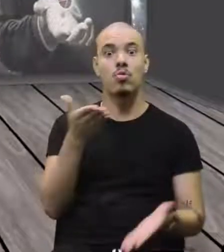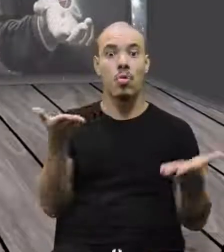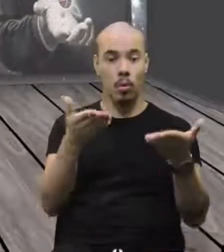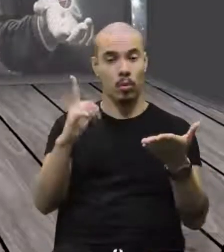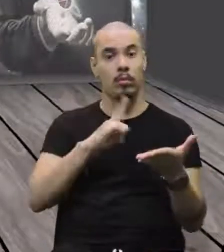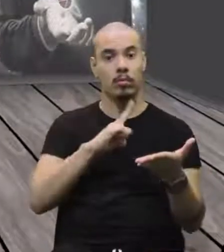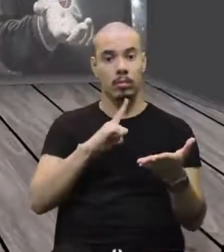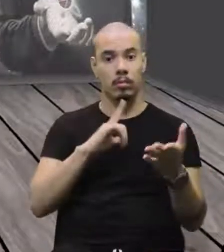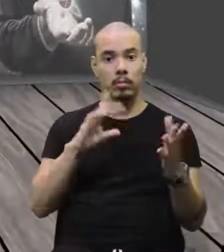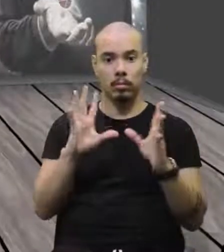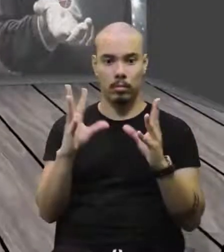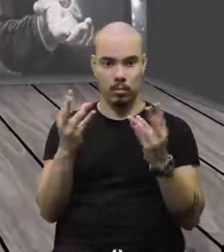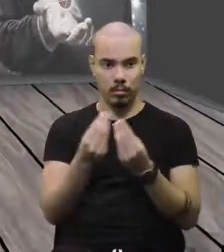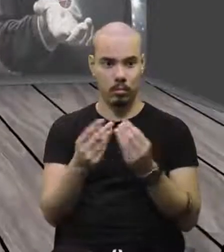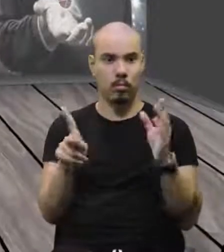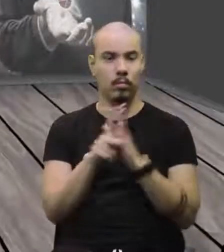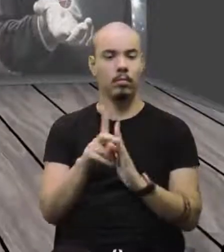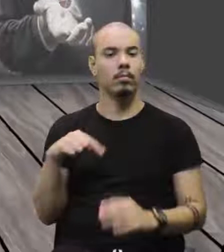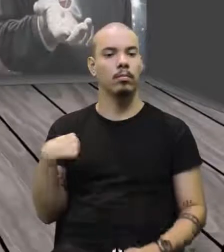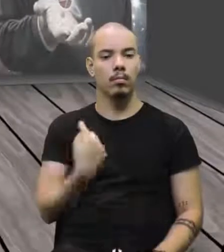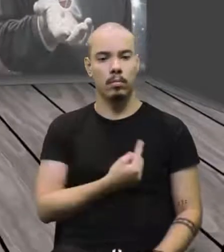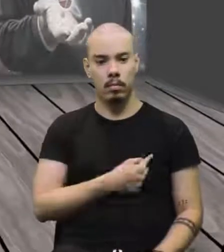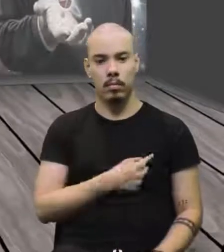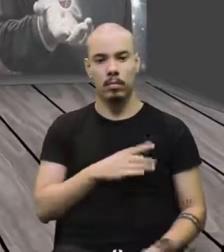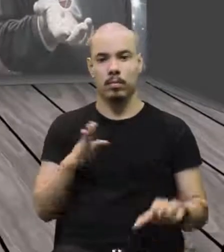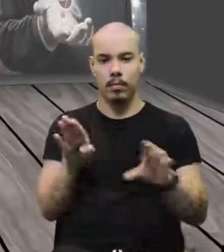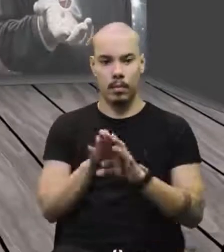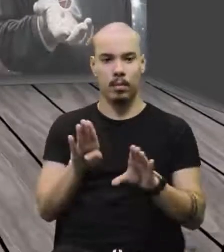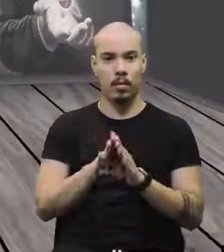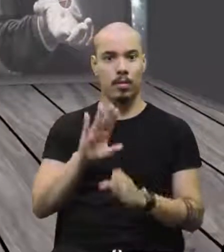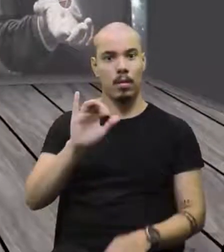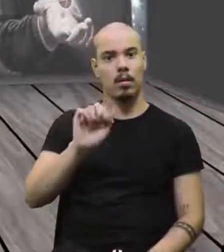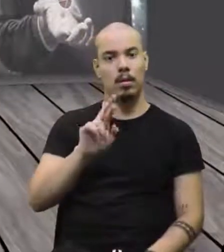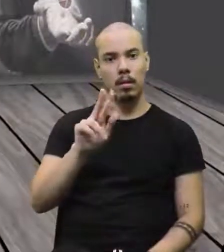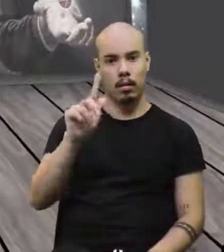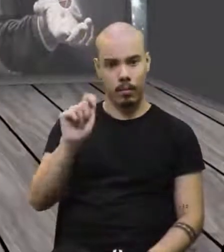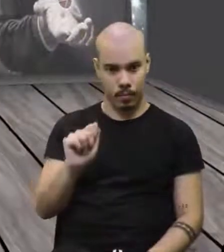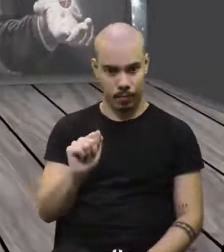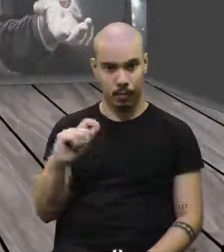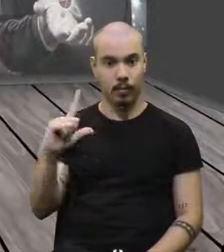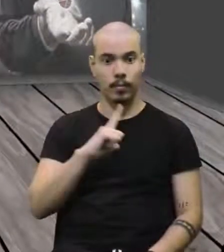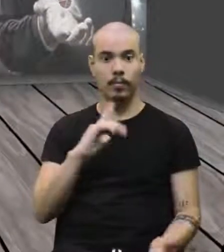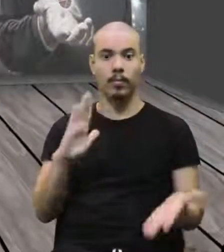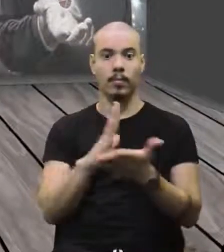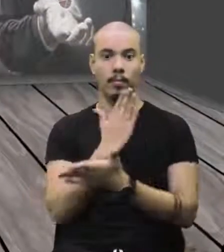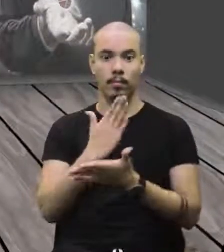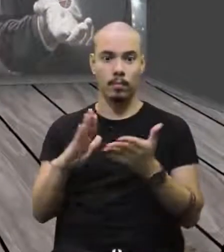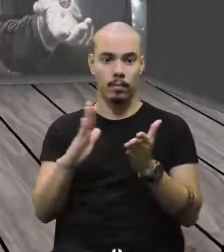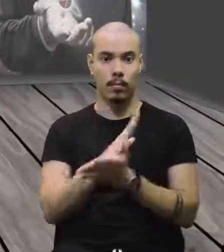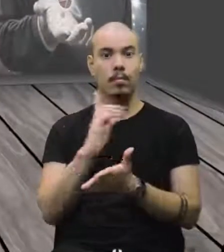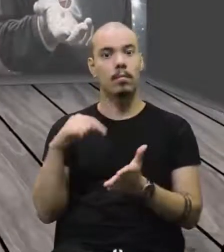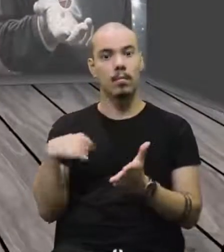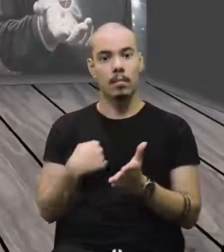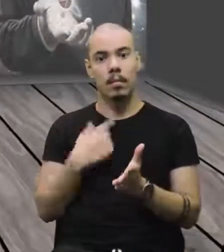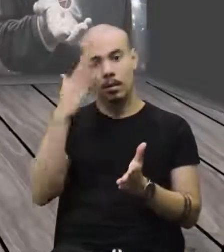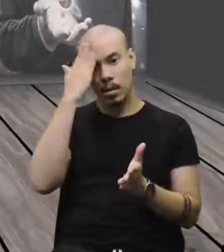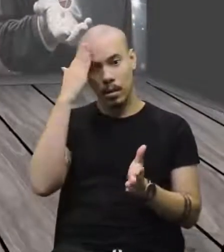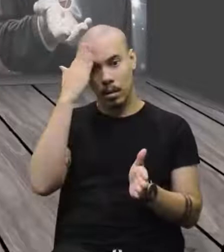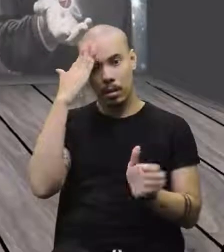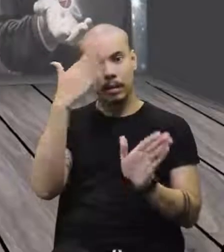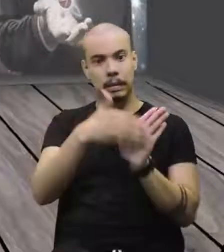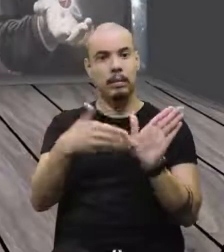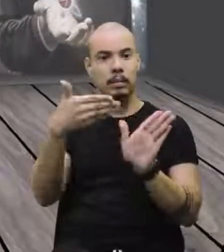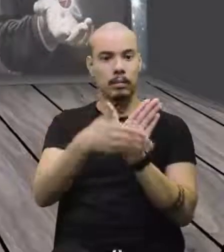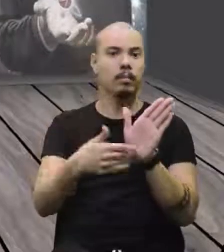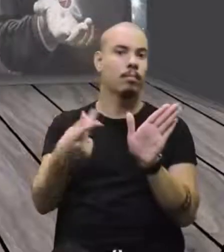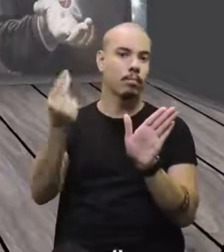de partículas, né? Acelerador de partículas. De carga nesse cargo. E aí nós temos aceleradores de partículas. Teve alguns trens que davam para acelerar ele até aberto de